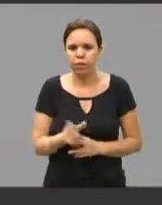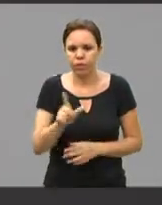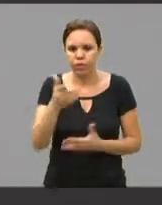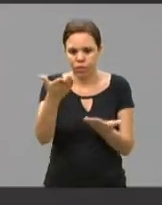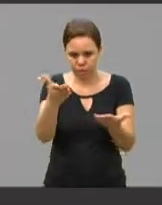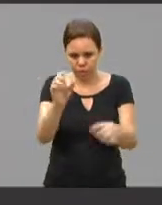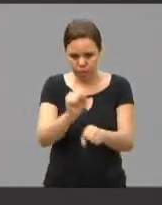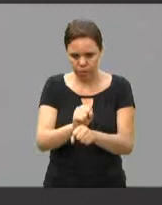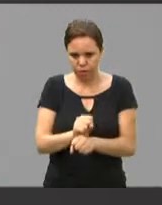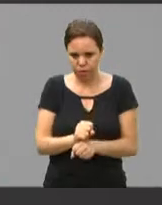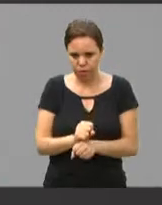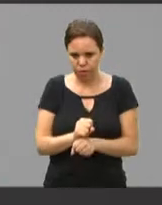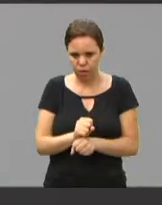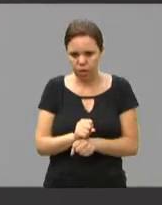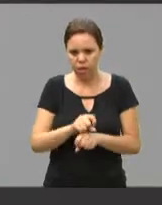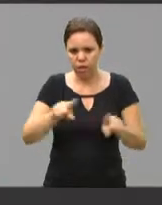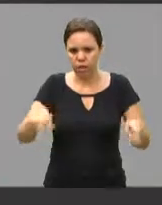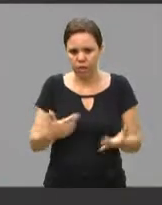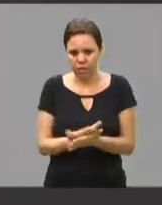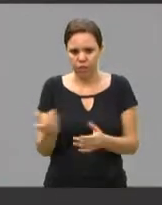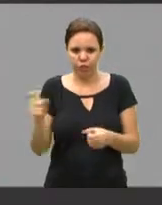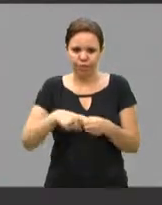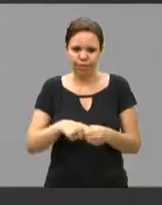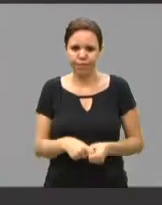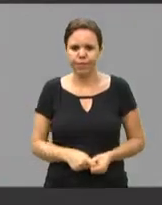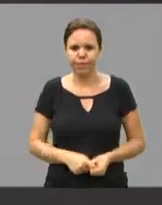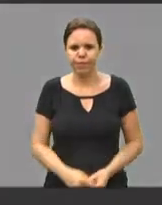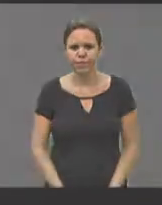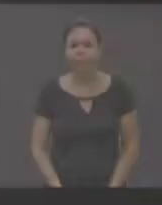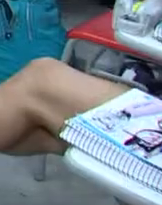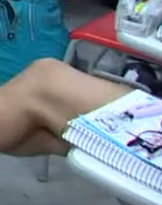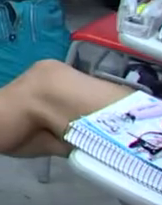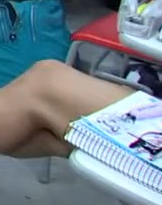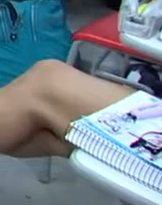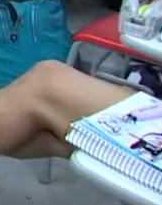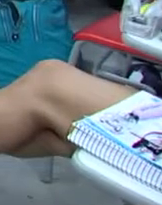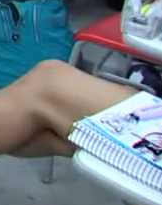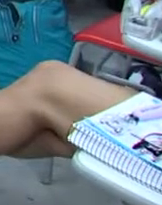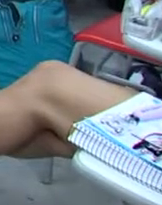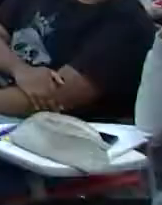que você não sai daí porque o Sala de Aula volta já já.